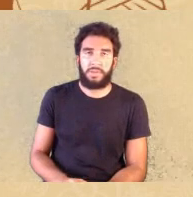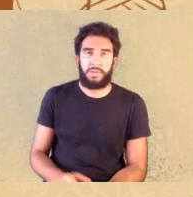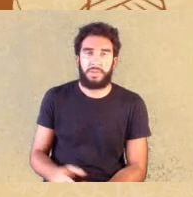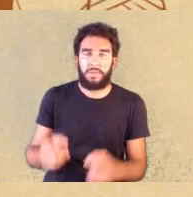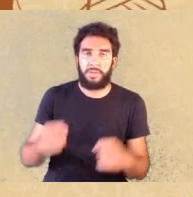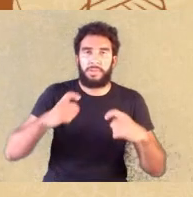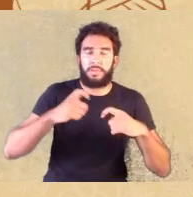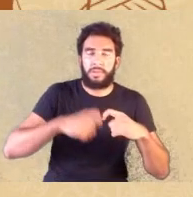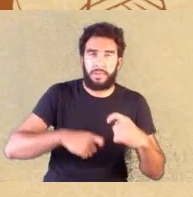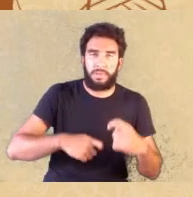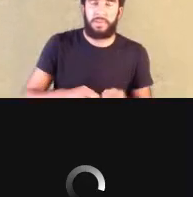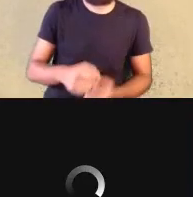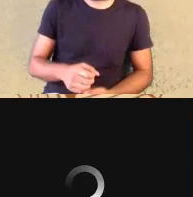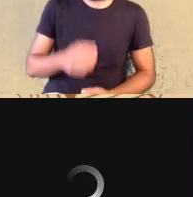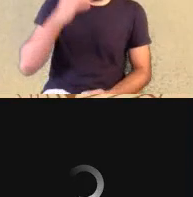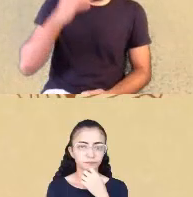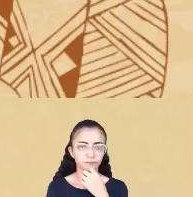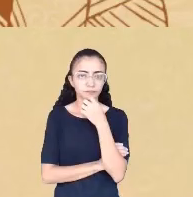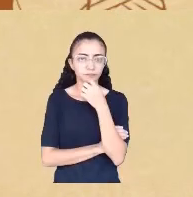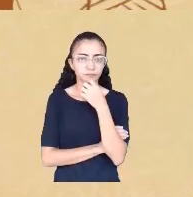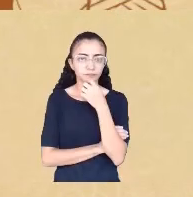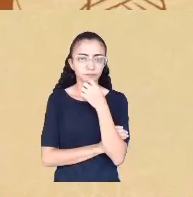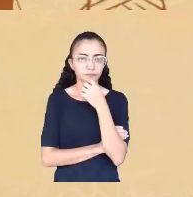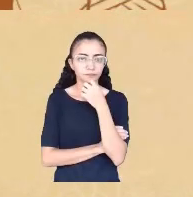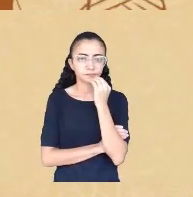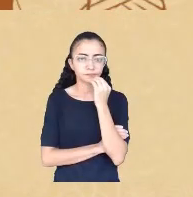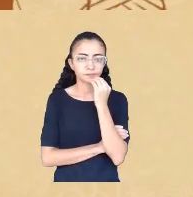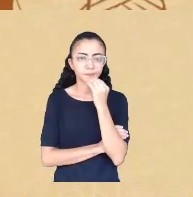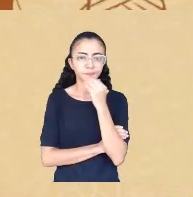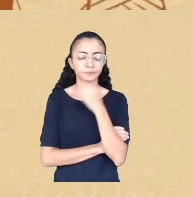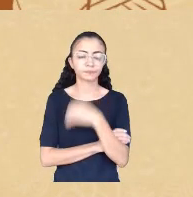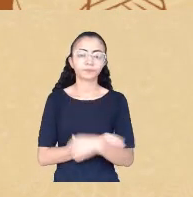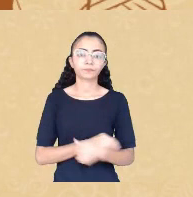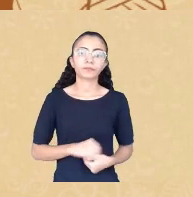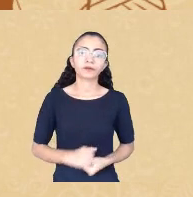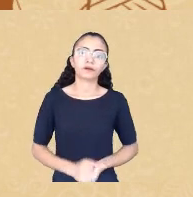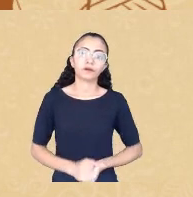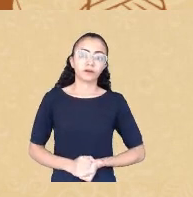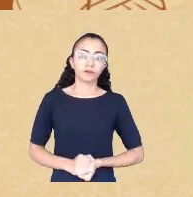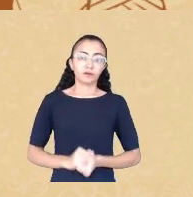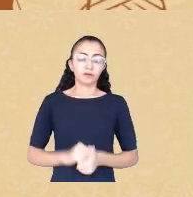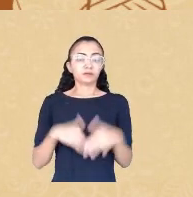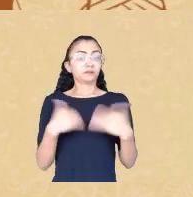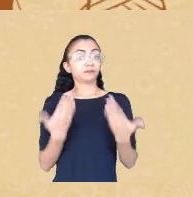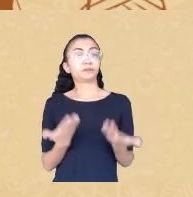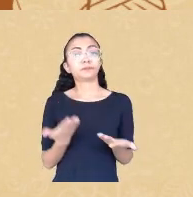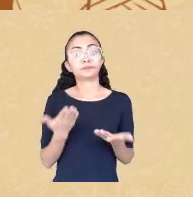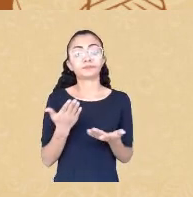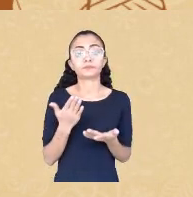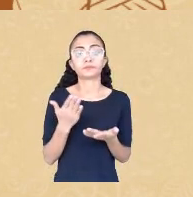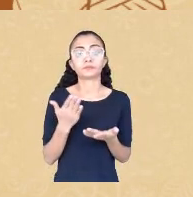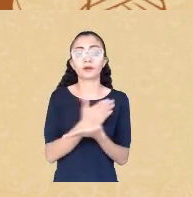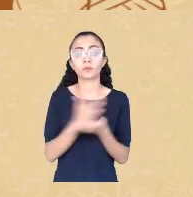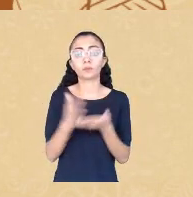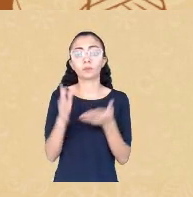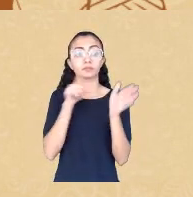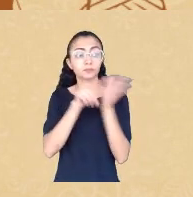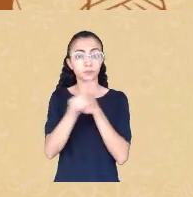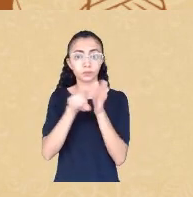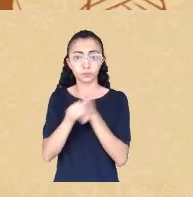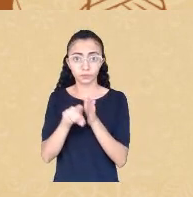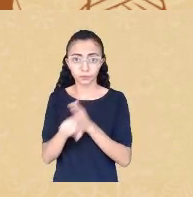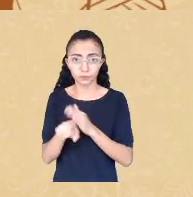bullying, violência de gênero. Algumas perguntas que nós fizemos. Você teve negado ou perdeu um lugar para